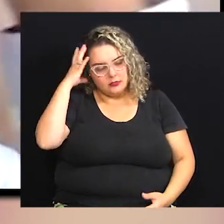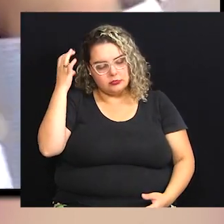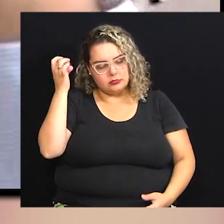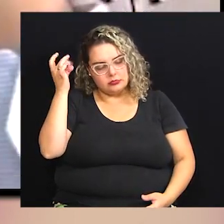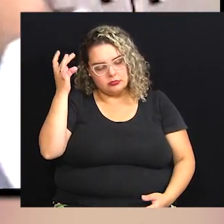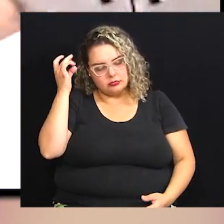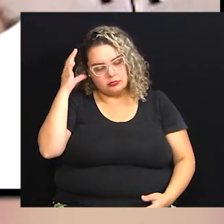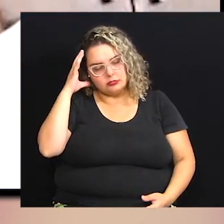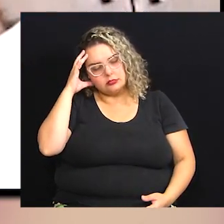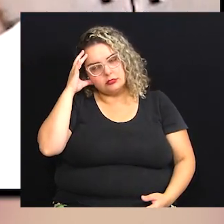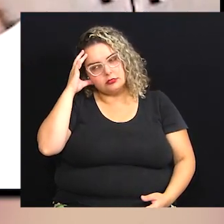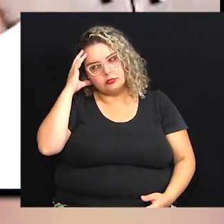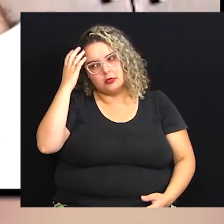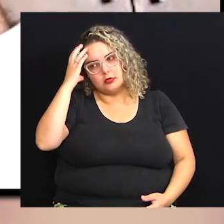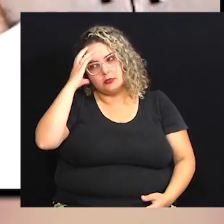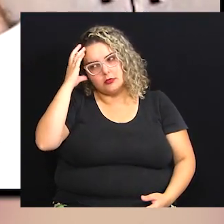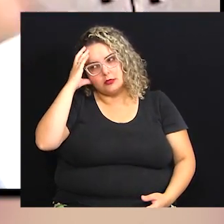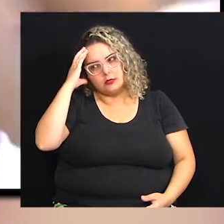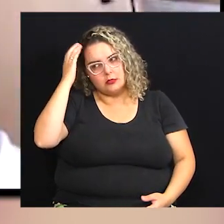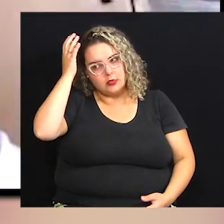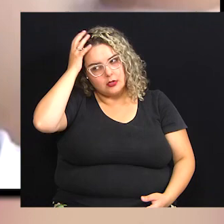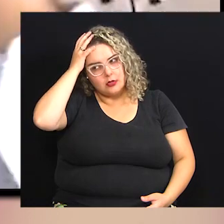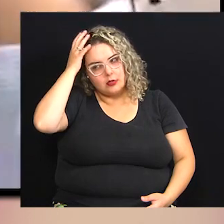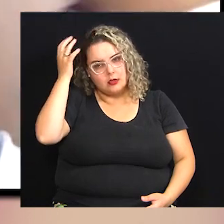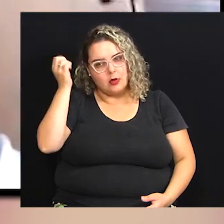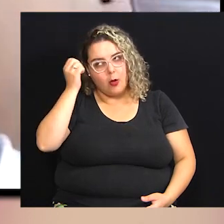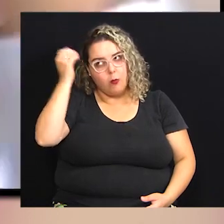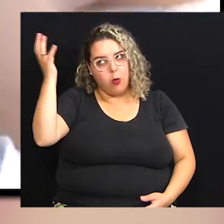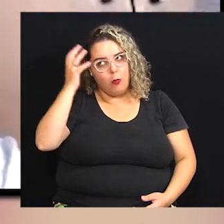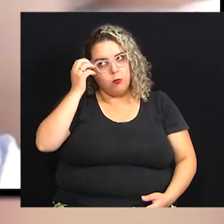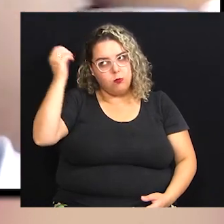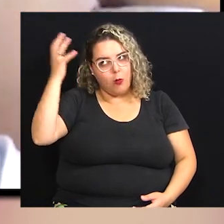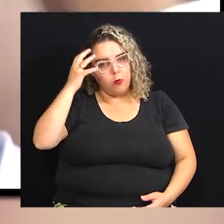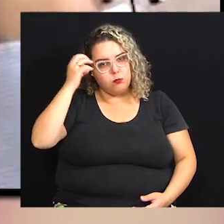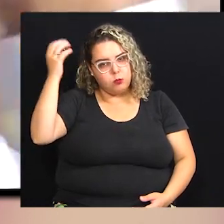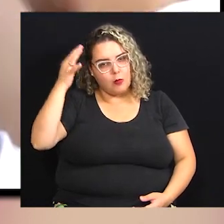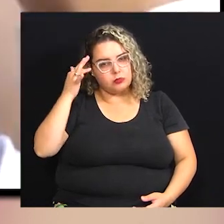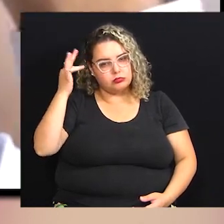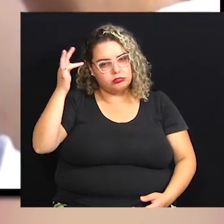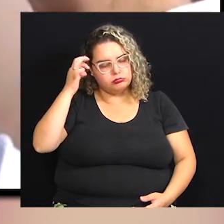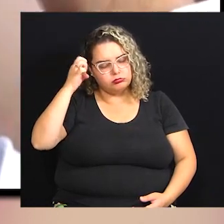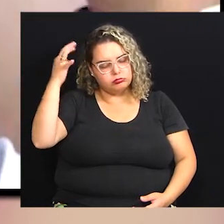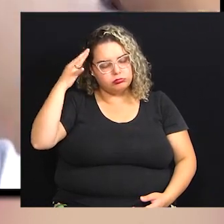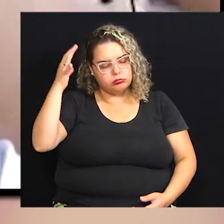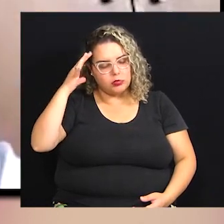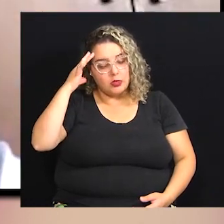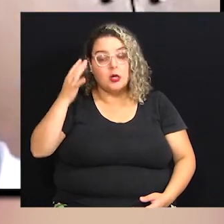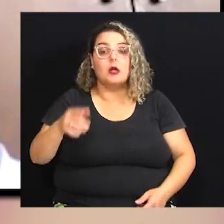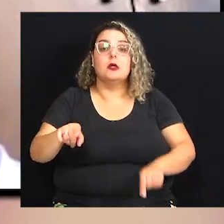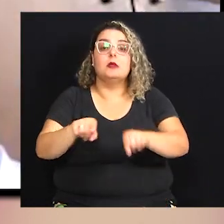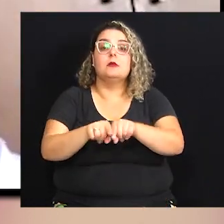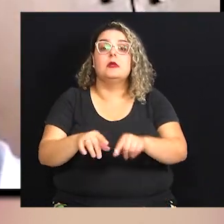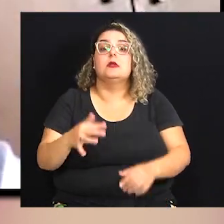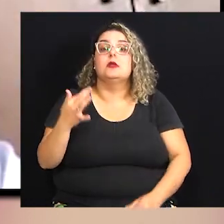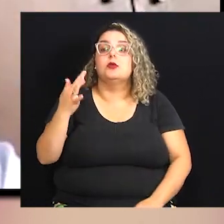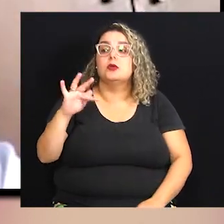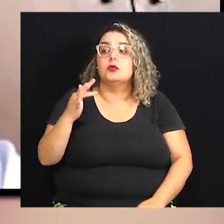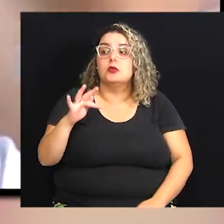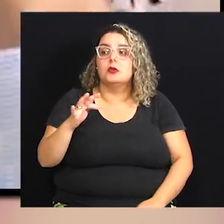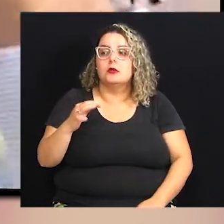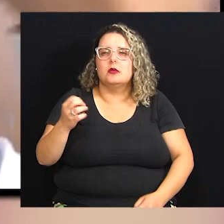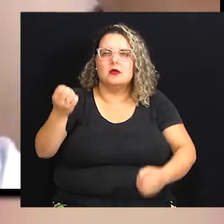lado da cabeça, costuma ser nessa região parietal, é uma dor que pulsa, e Hum. também é comum quando o paciente tem